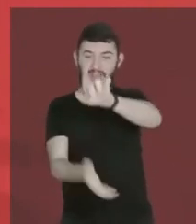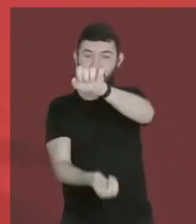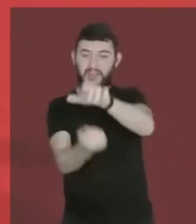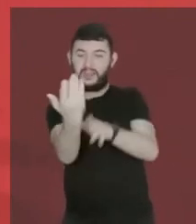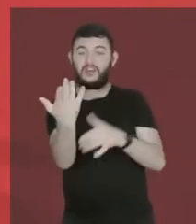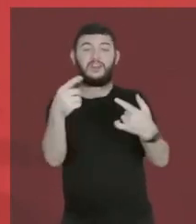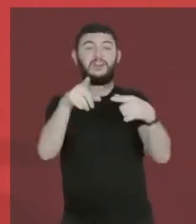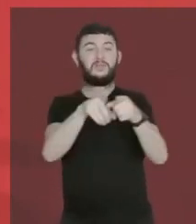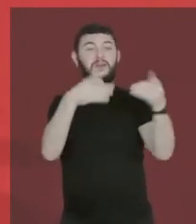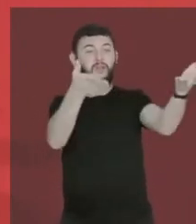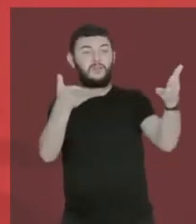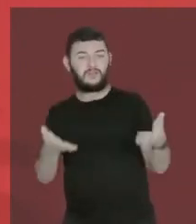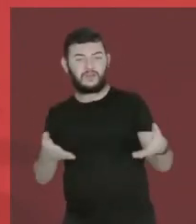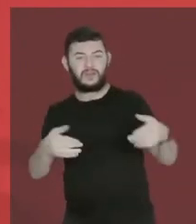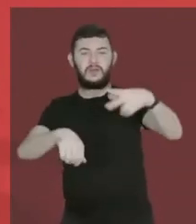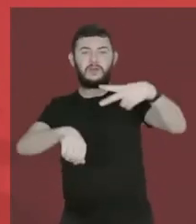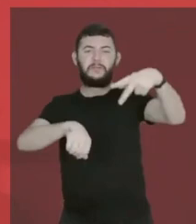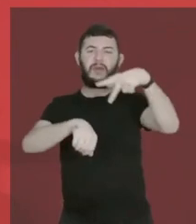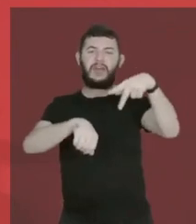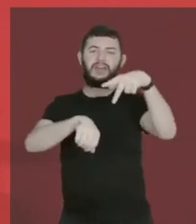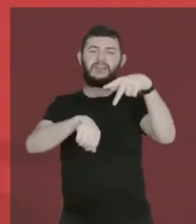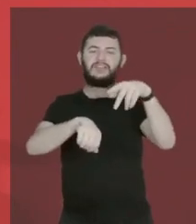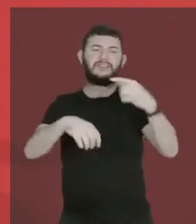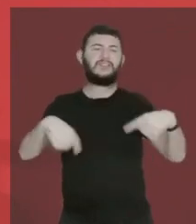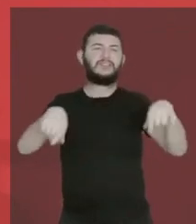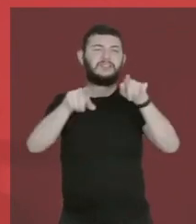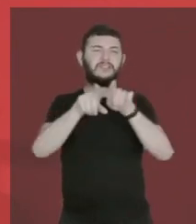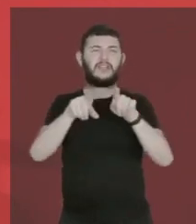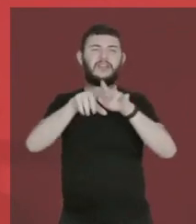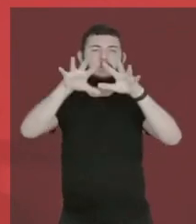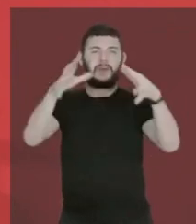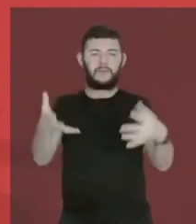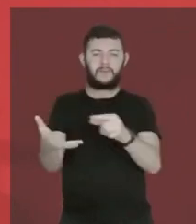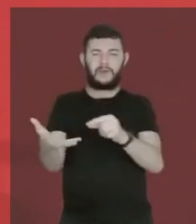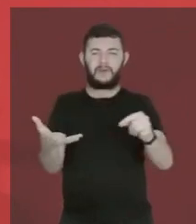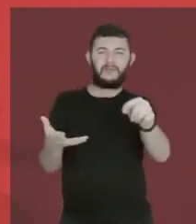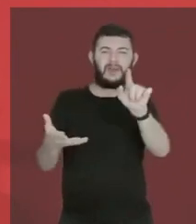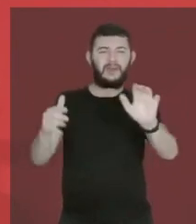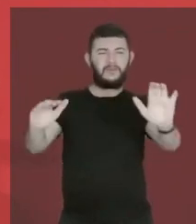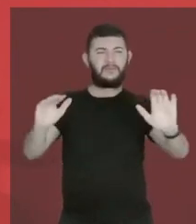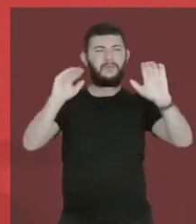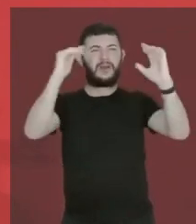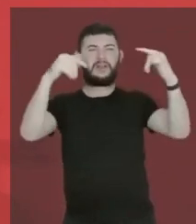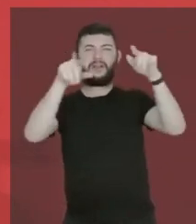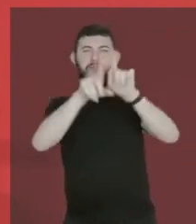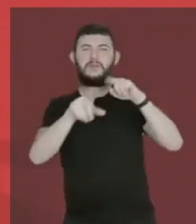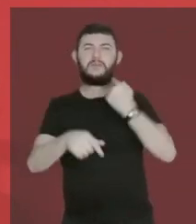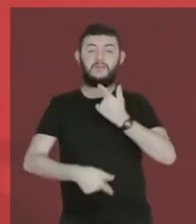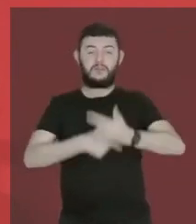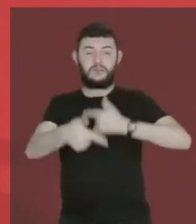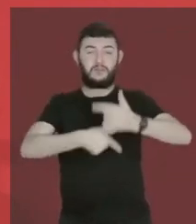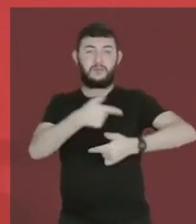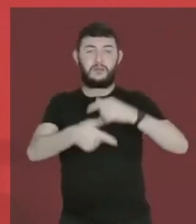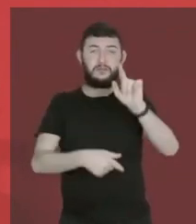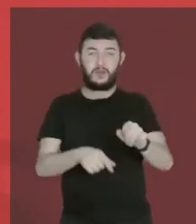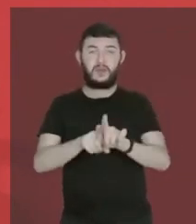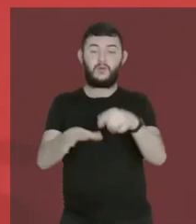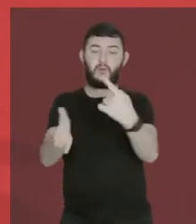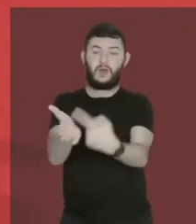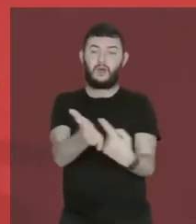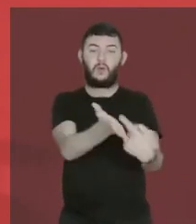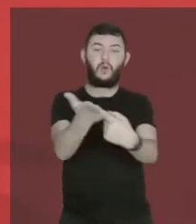muito difundida. É nela que vivem mais de 25 milhões de brasileiros e brasileiras, incluindo povos